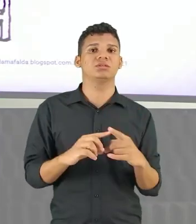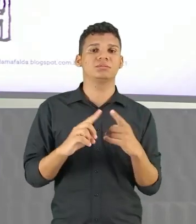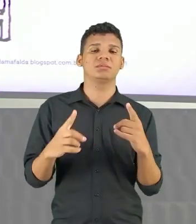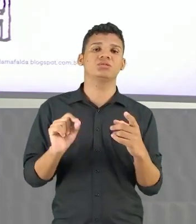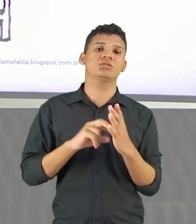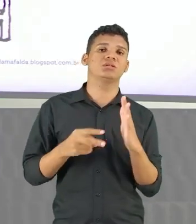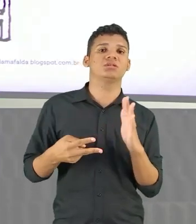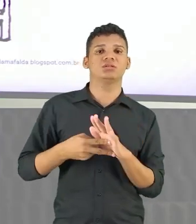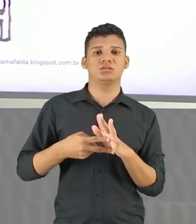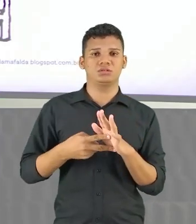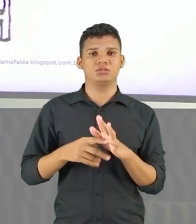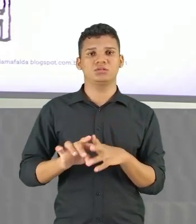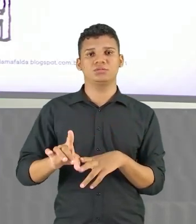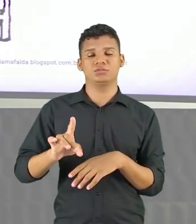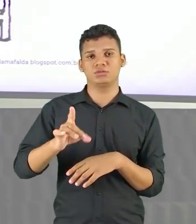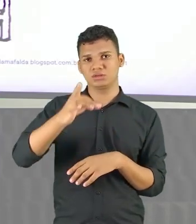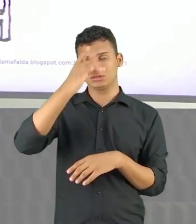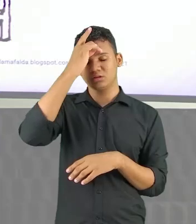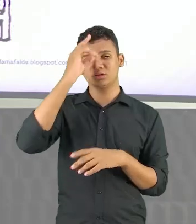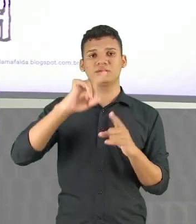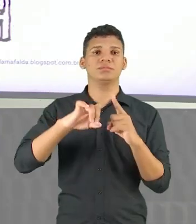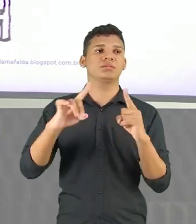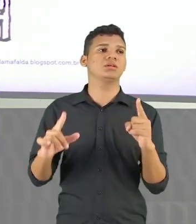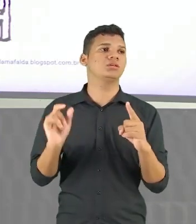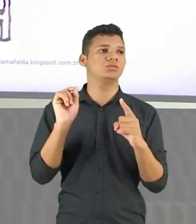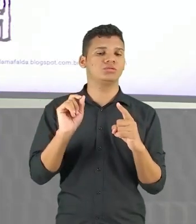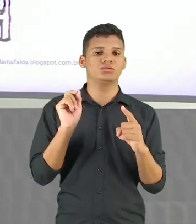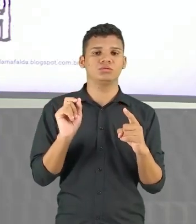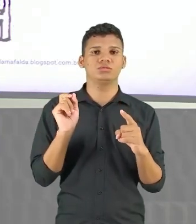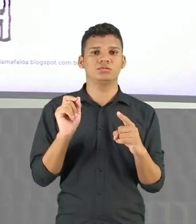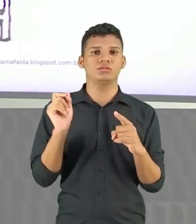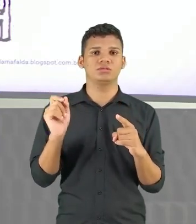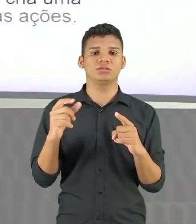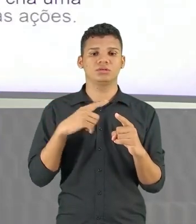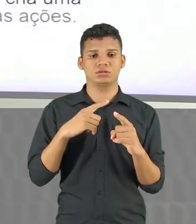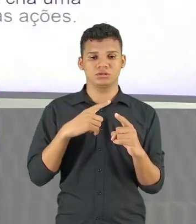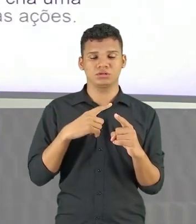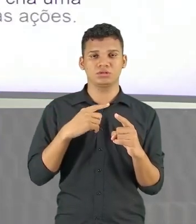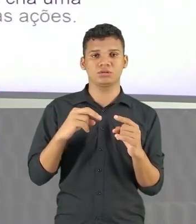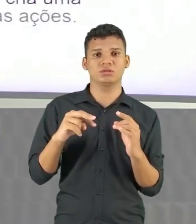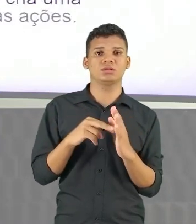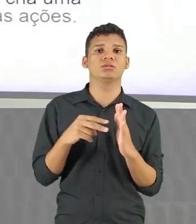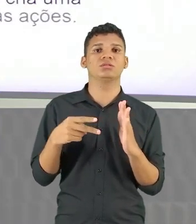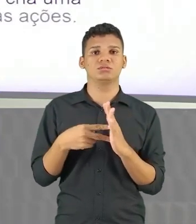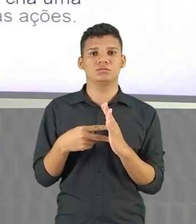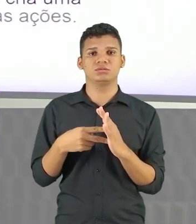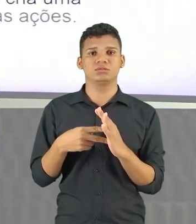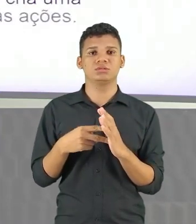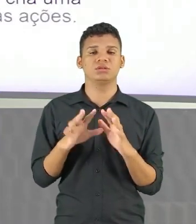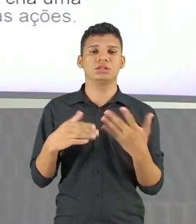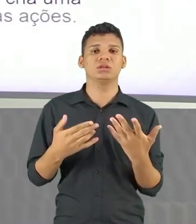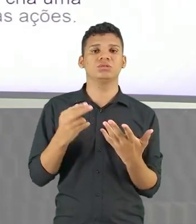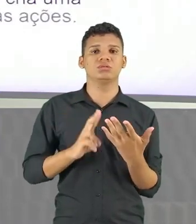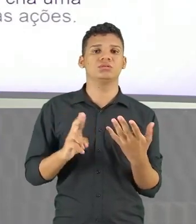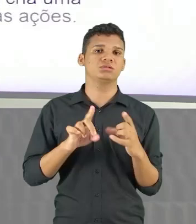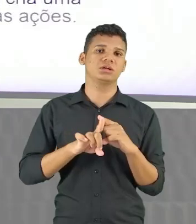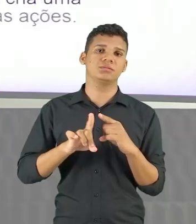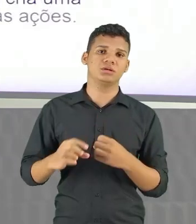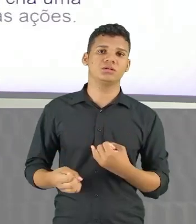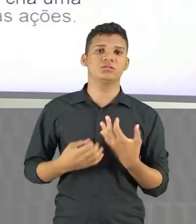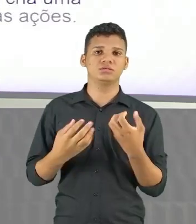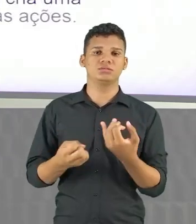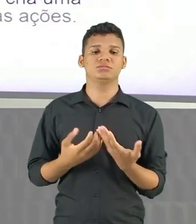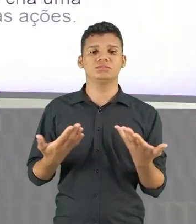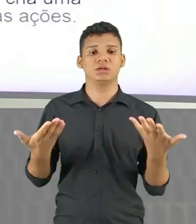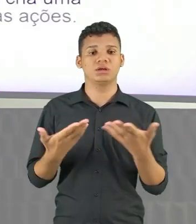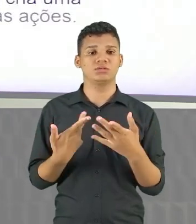essa ideia. Então esse recurso morfossintático, ele dá uma contribuição significativa para o que vem sendo expresso nessa